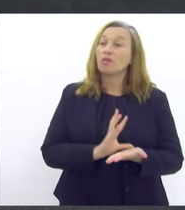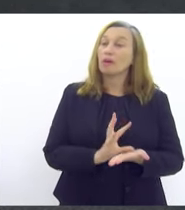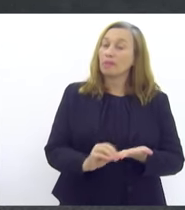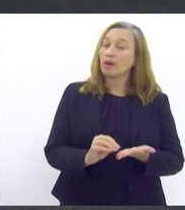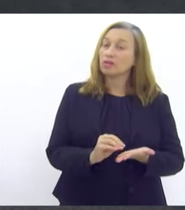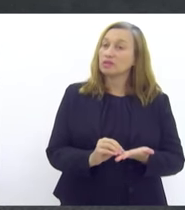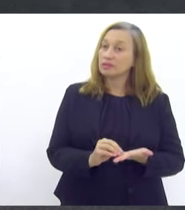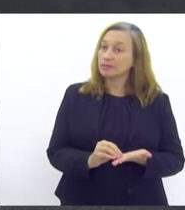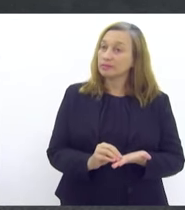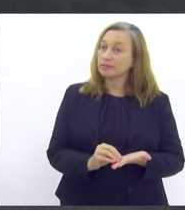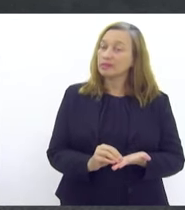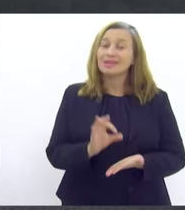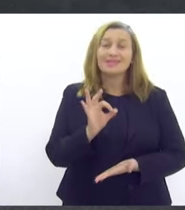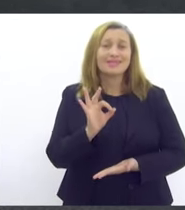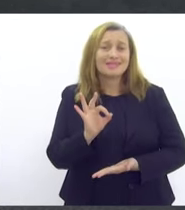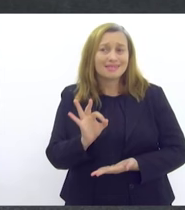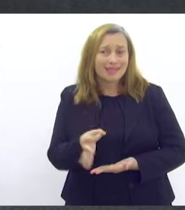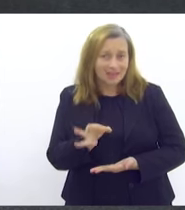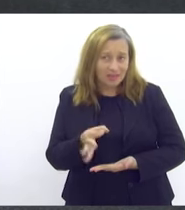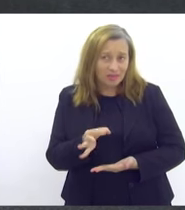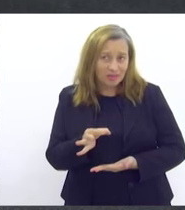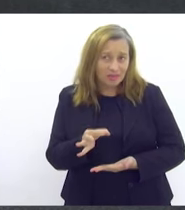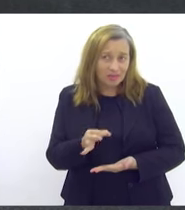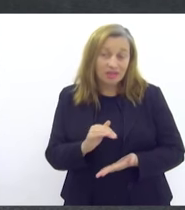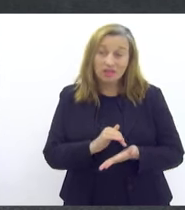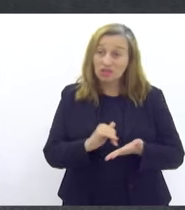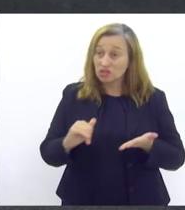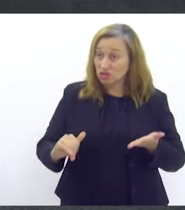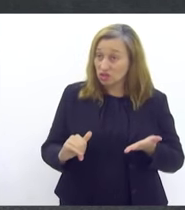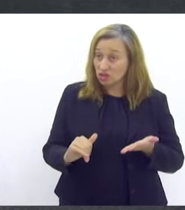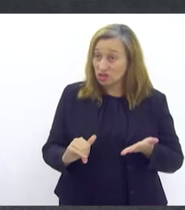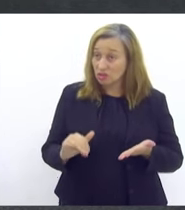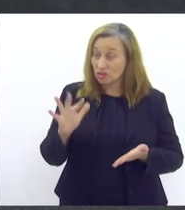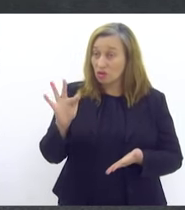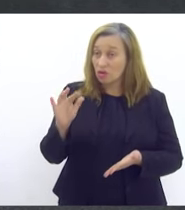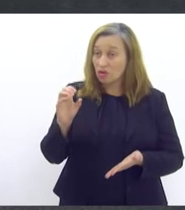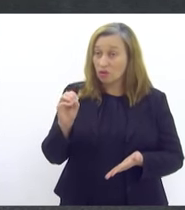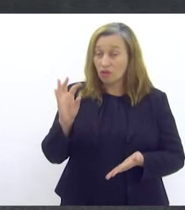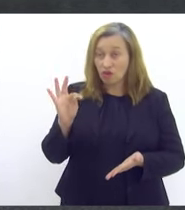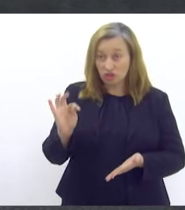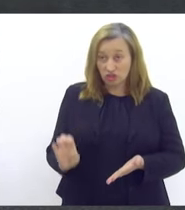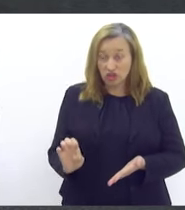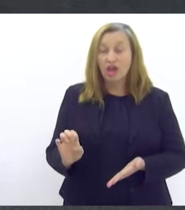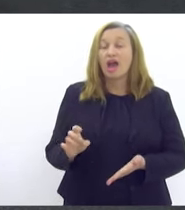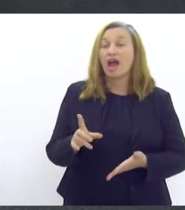aqui, exatamente retirando do FOTE as leis